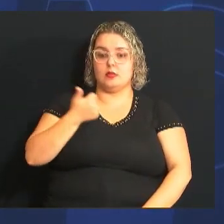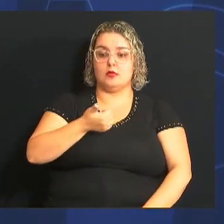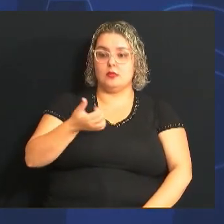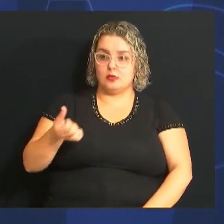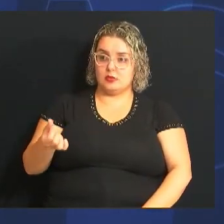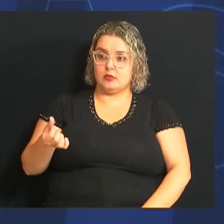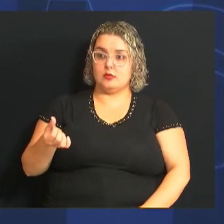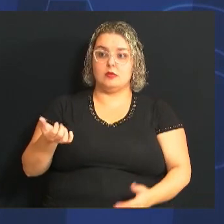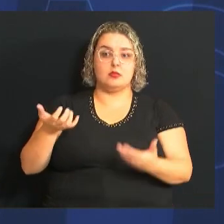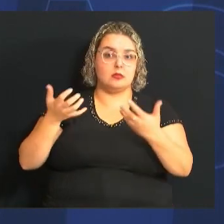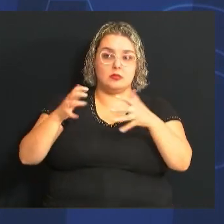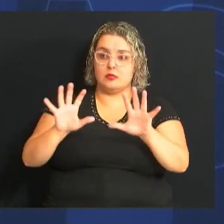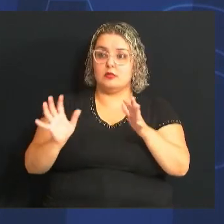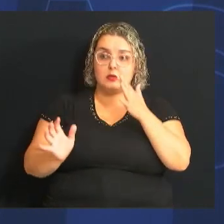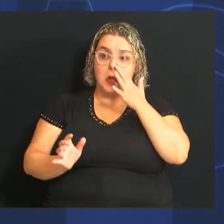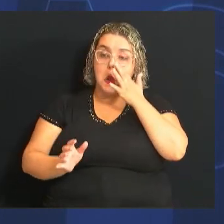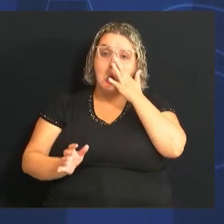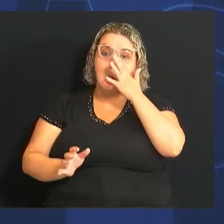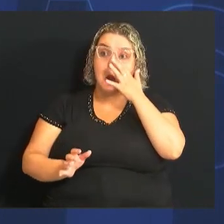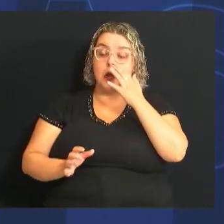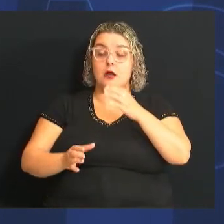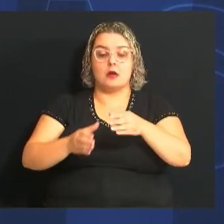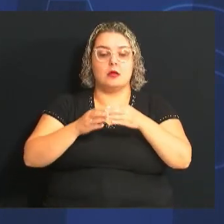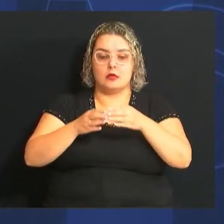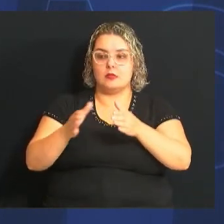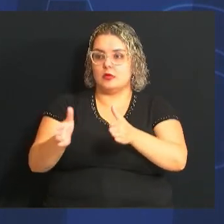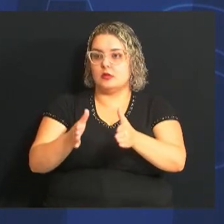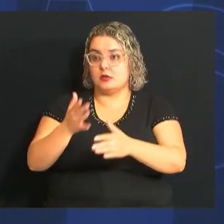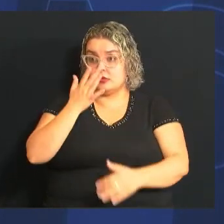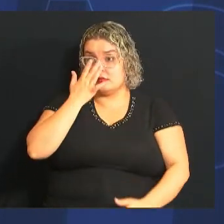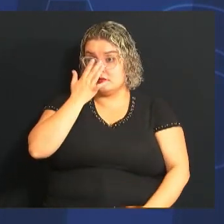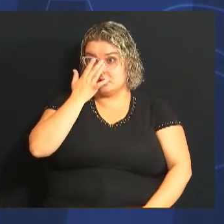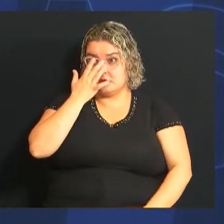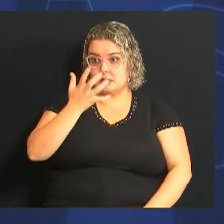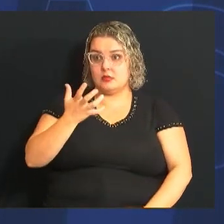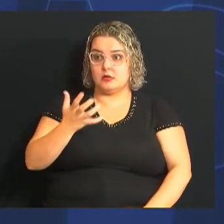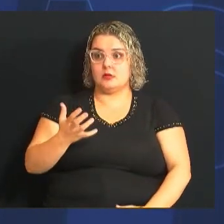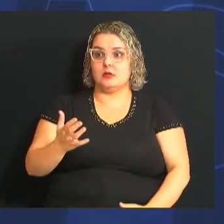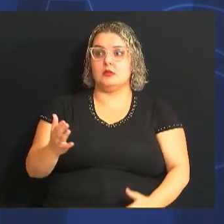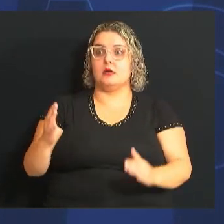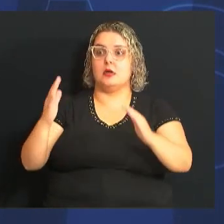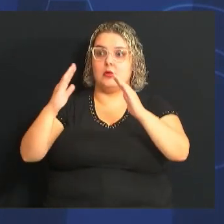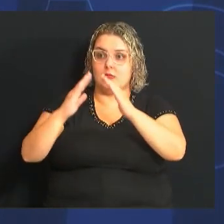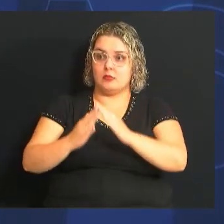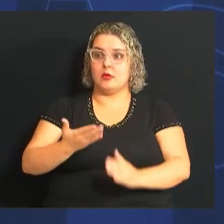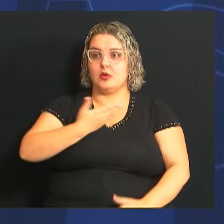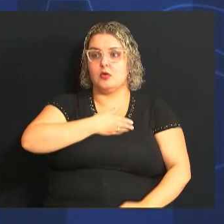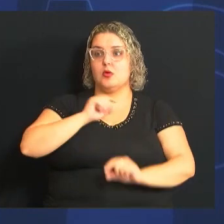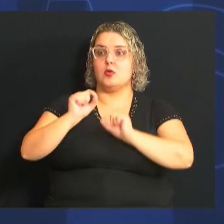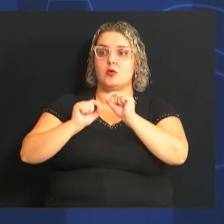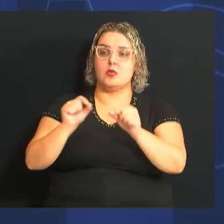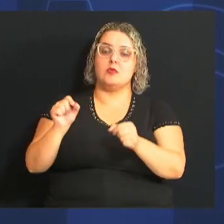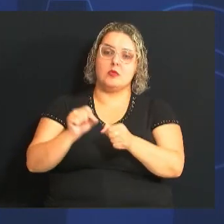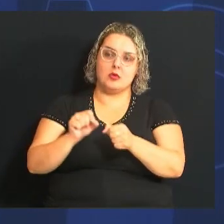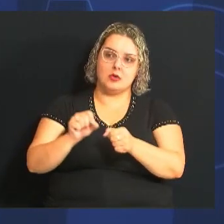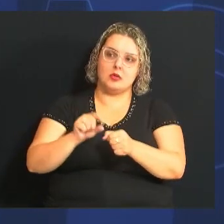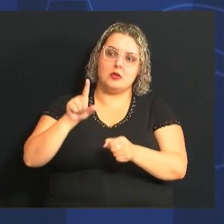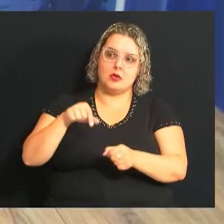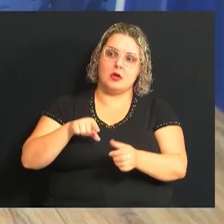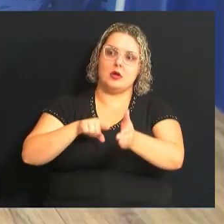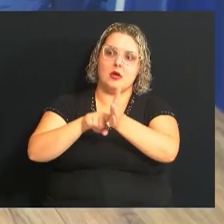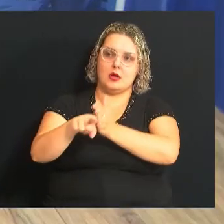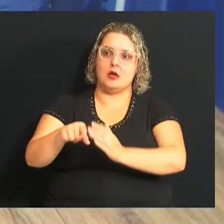quer mais conviver com essa situação e quer ir morar com os amigos. O que eu faço? É o questionamento